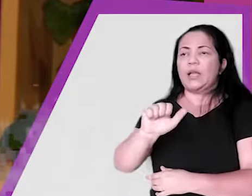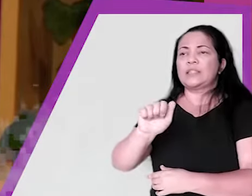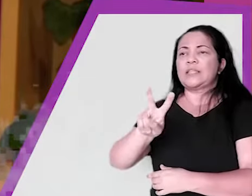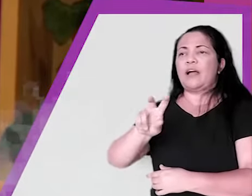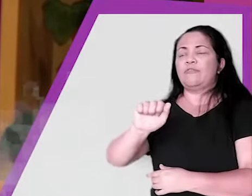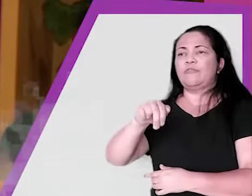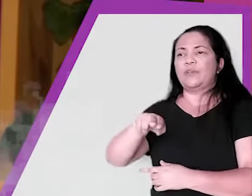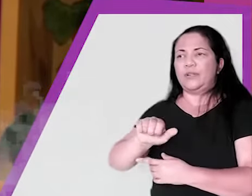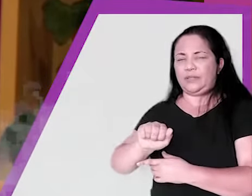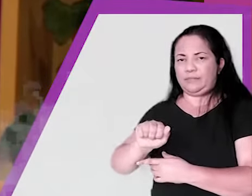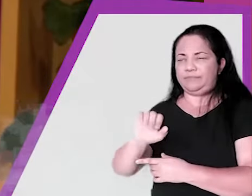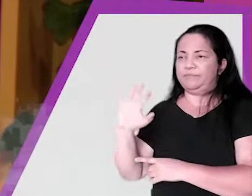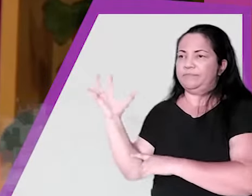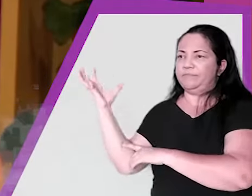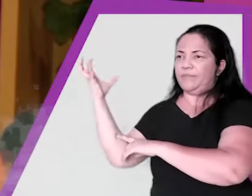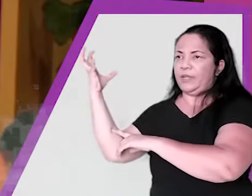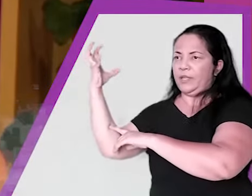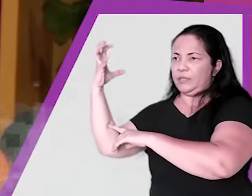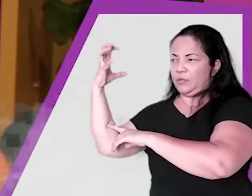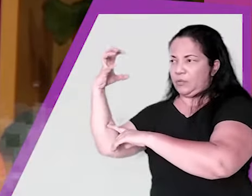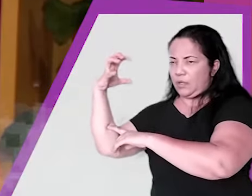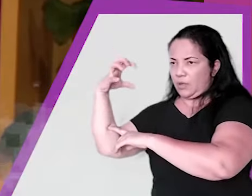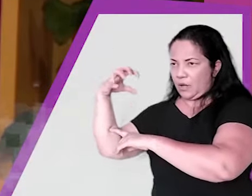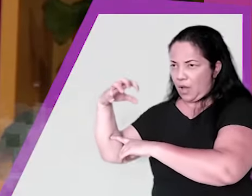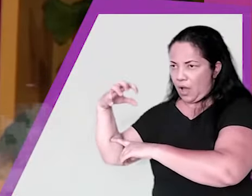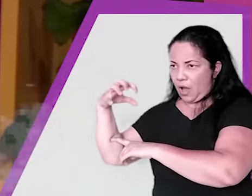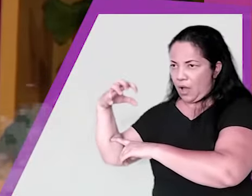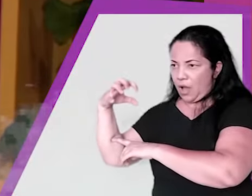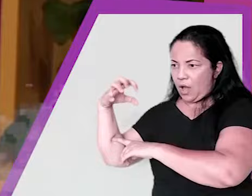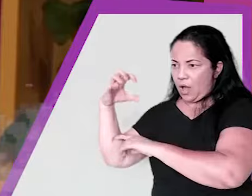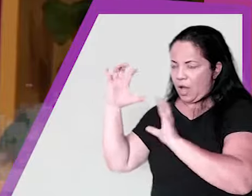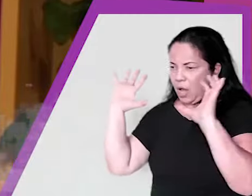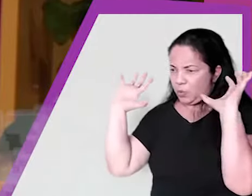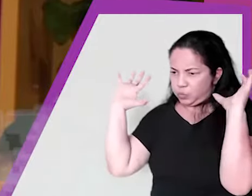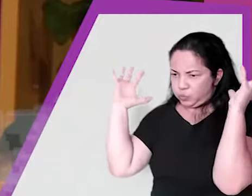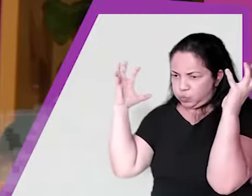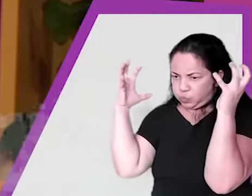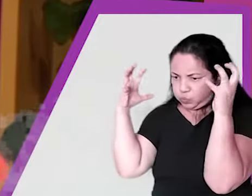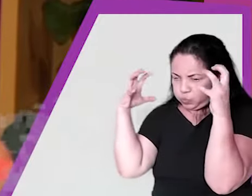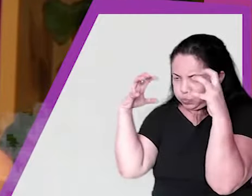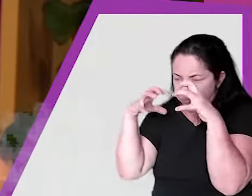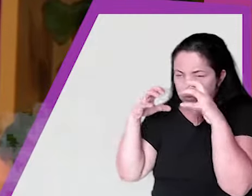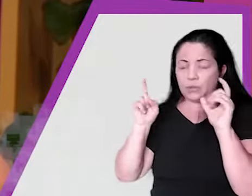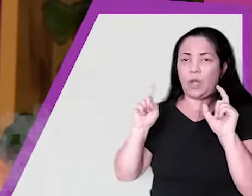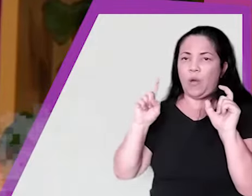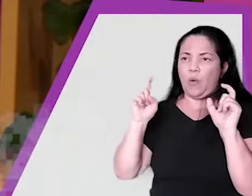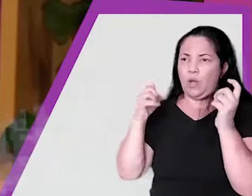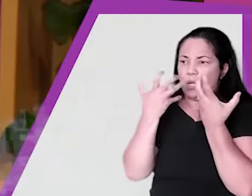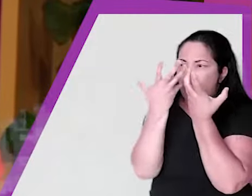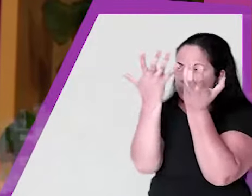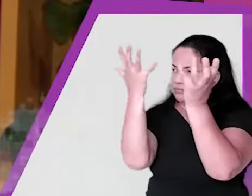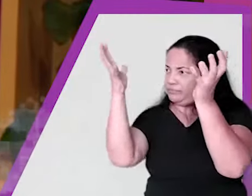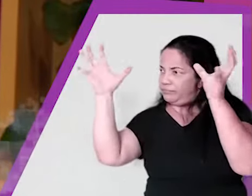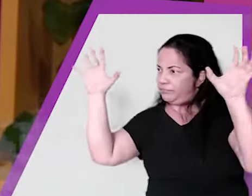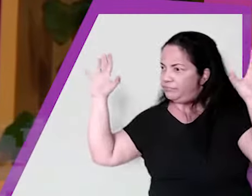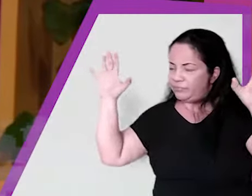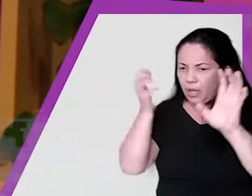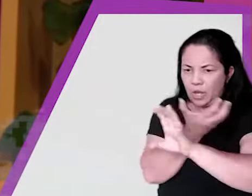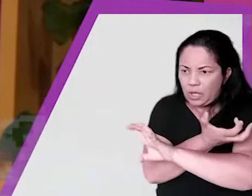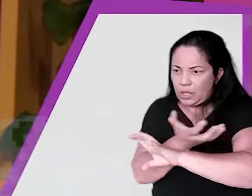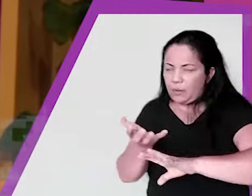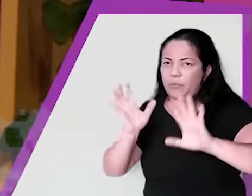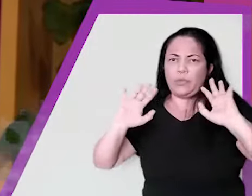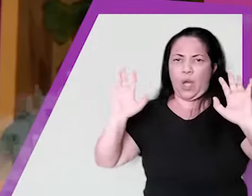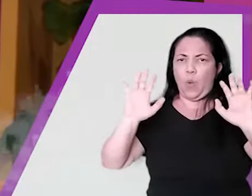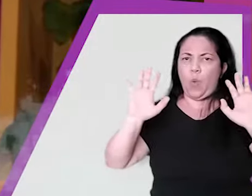isso é uma característica das savanas. Ele combina uma coisa mais aberta com umas árvores também. Ele não é tão fechado quanto